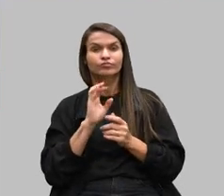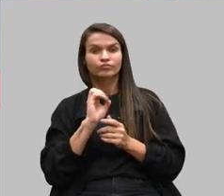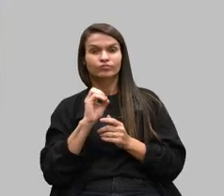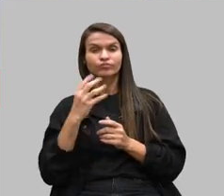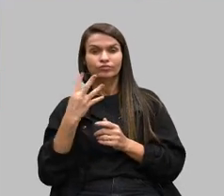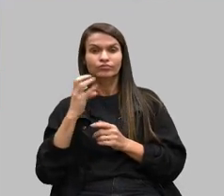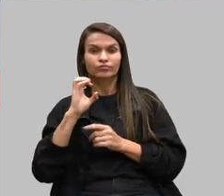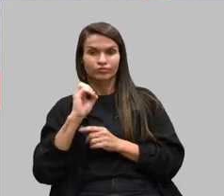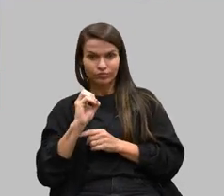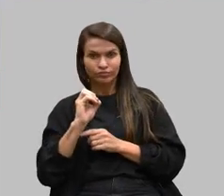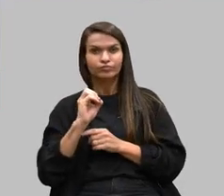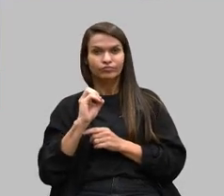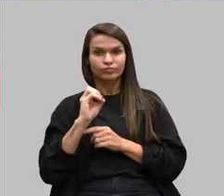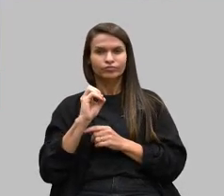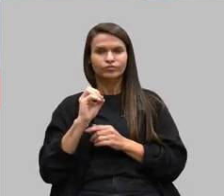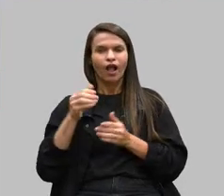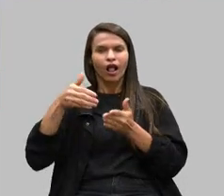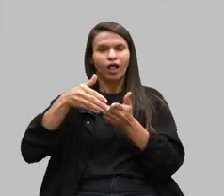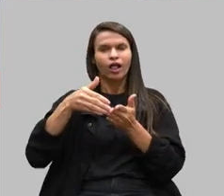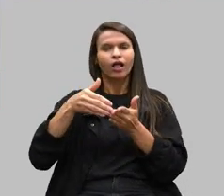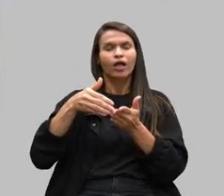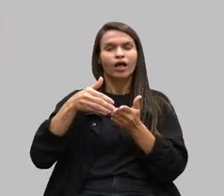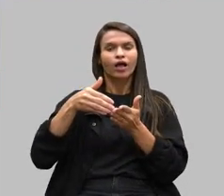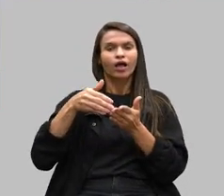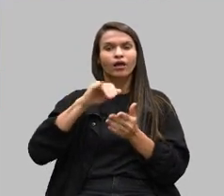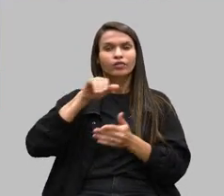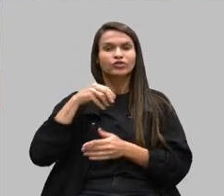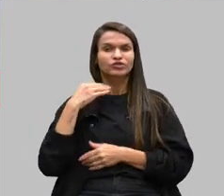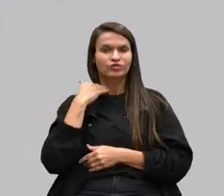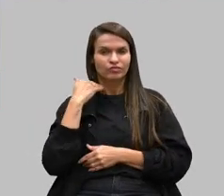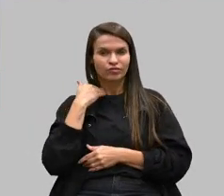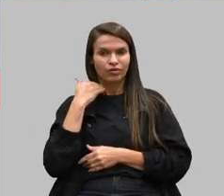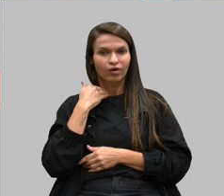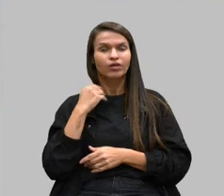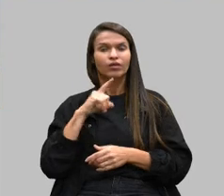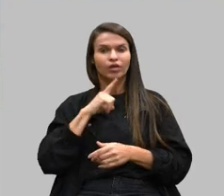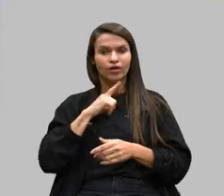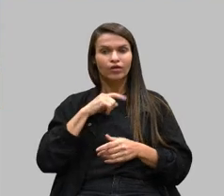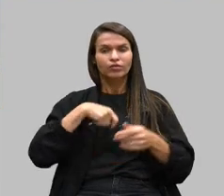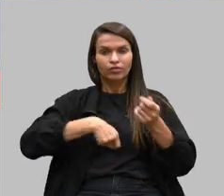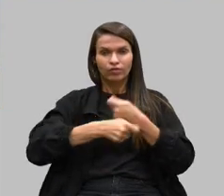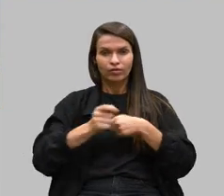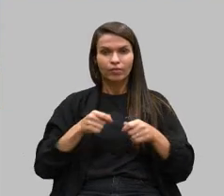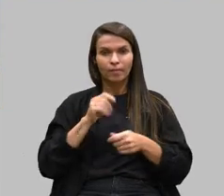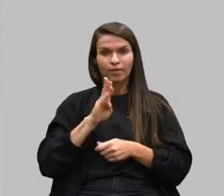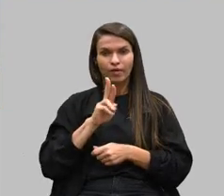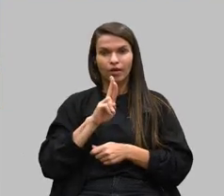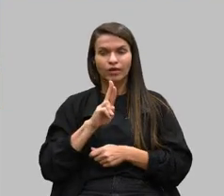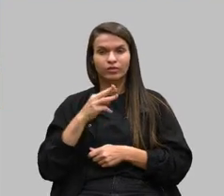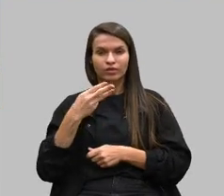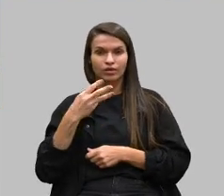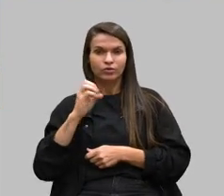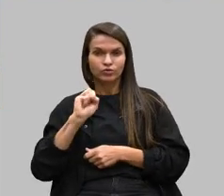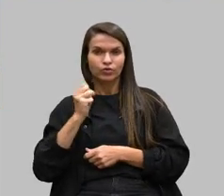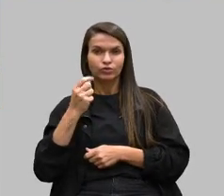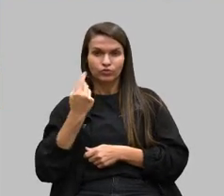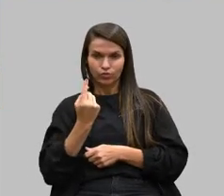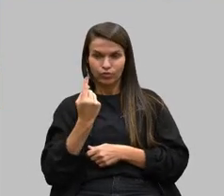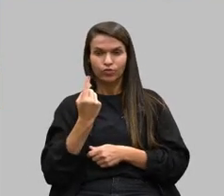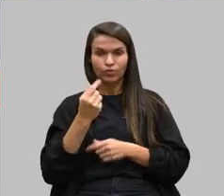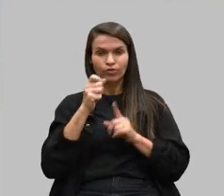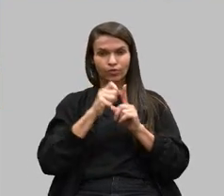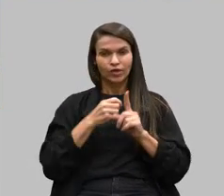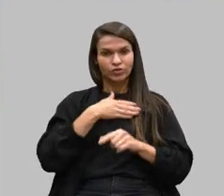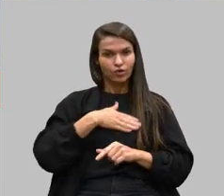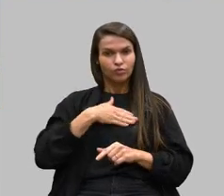vem vamos assinar o contrato com a Assunção da concessionária em agosto teremos o leilão da BR 381 em agosto do qual nós temos a